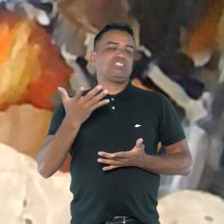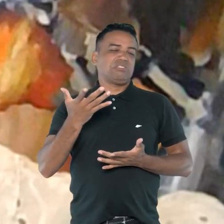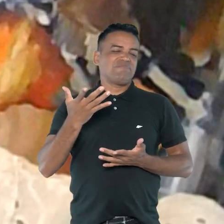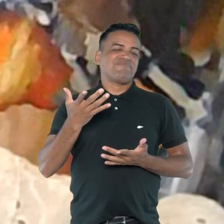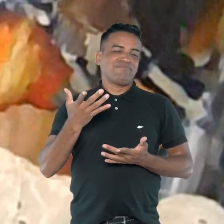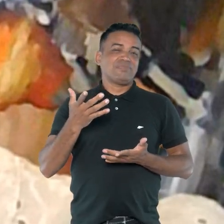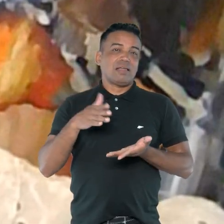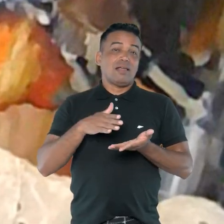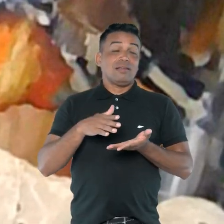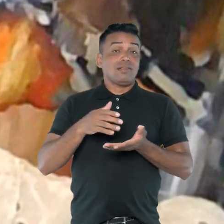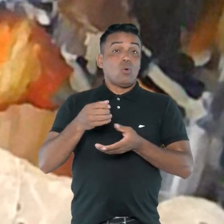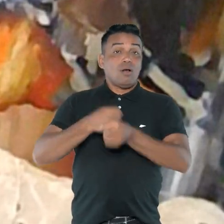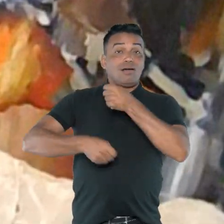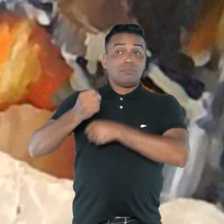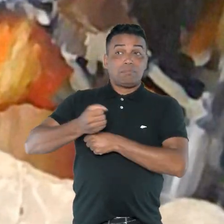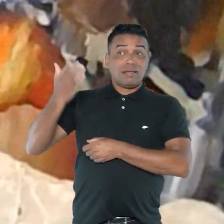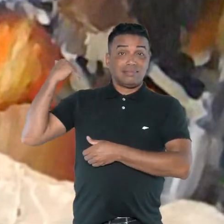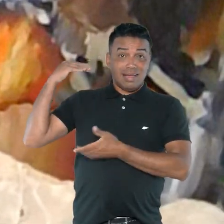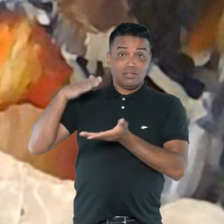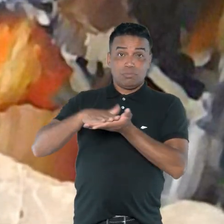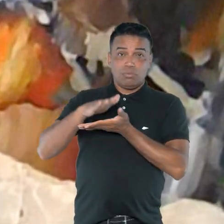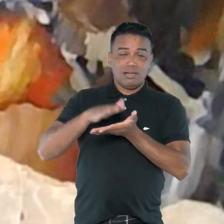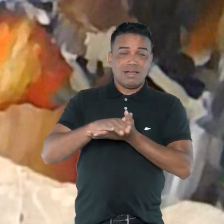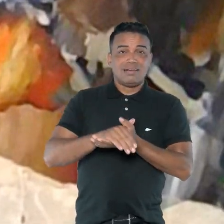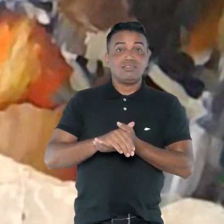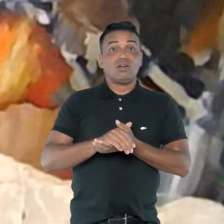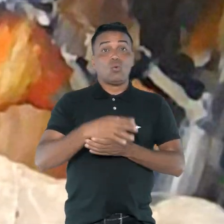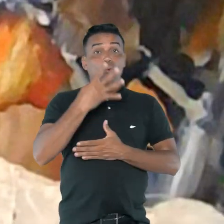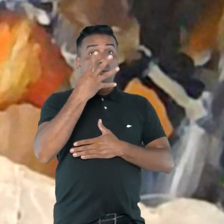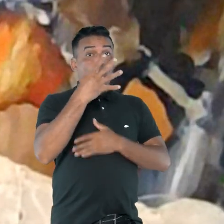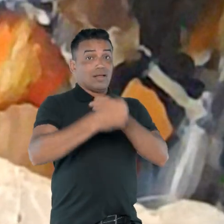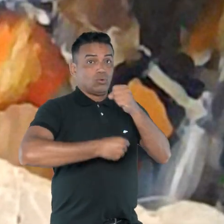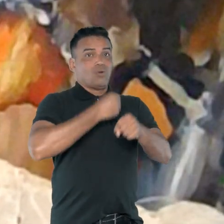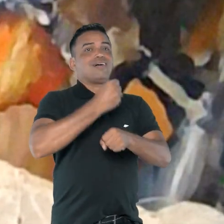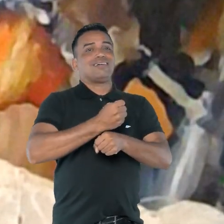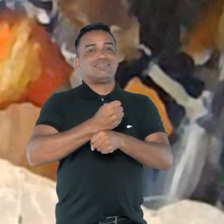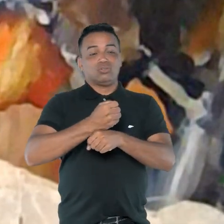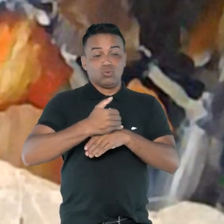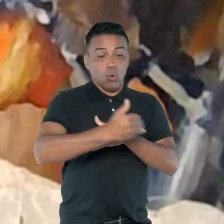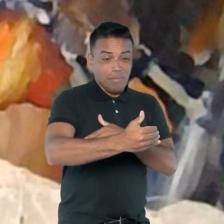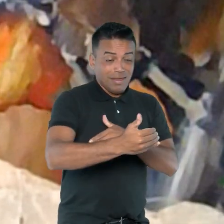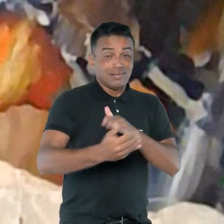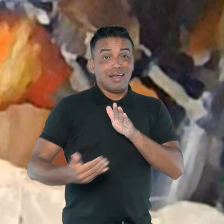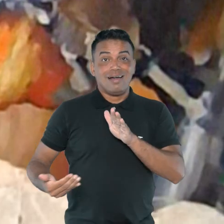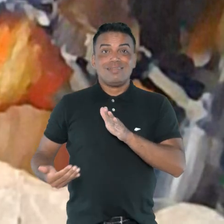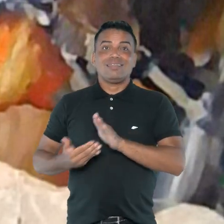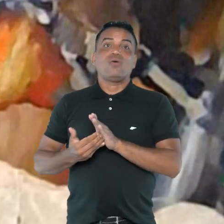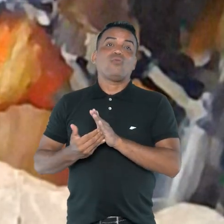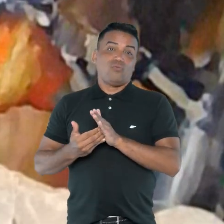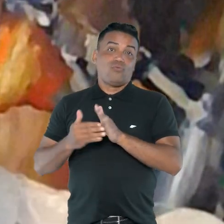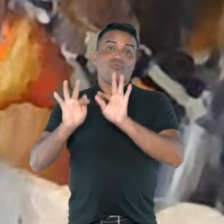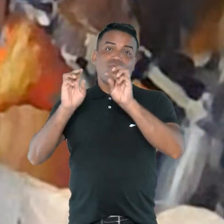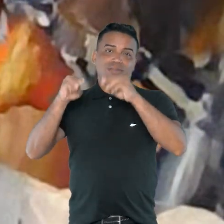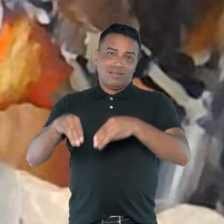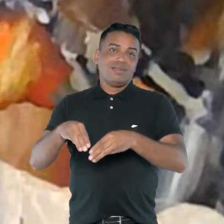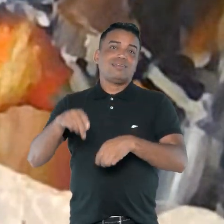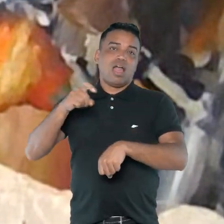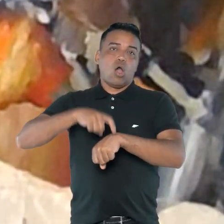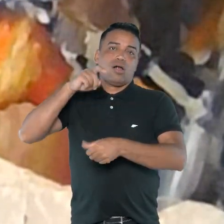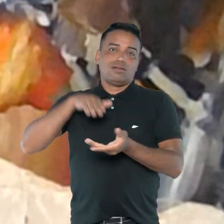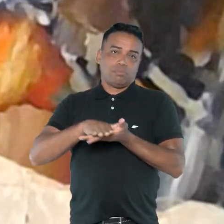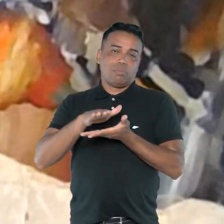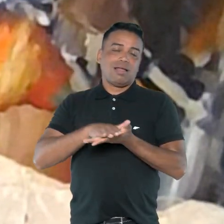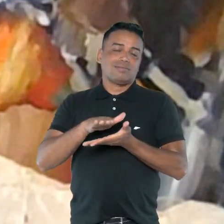O livro foi publicado no ano passado, então foram 4 anos aí do começo do livro para a última